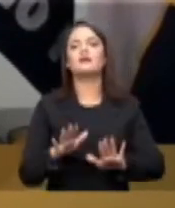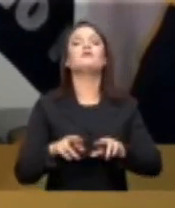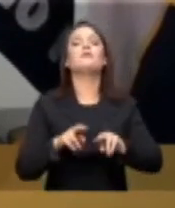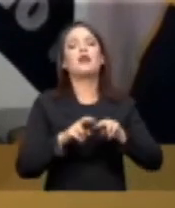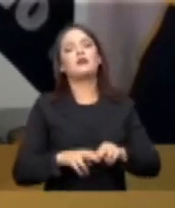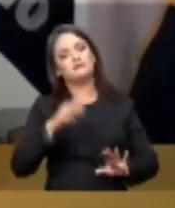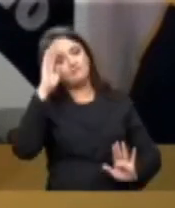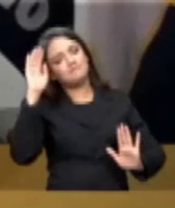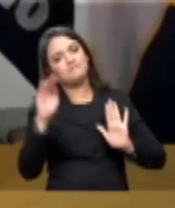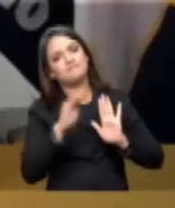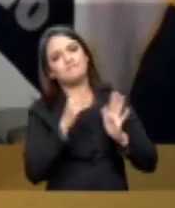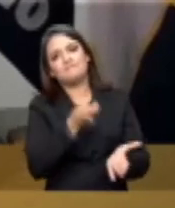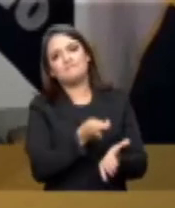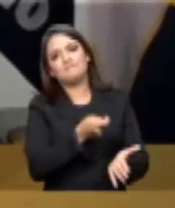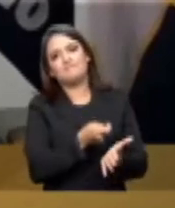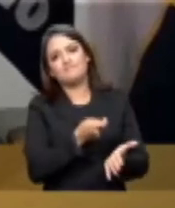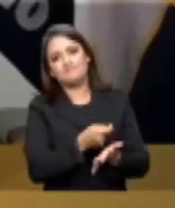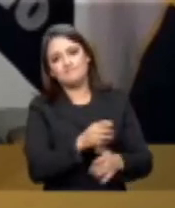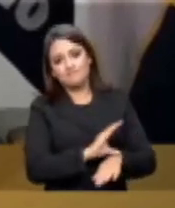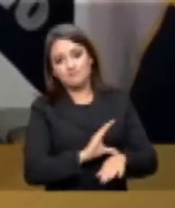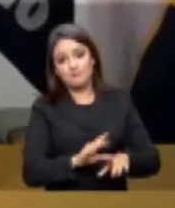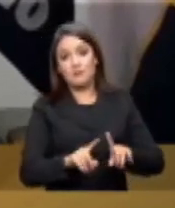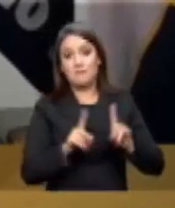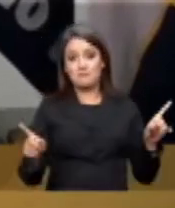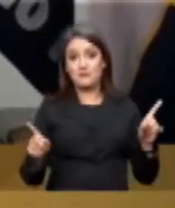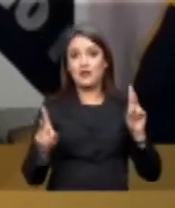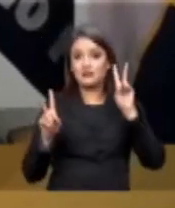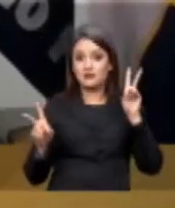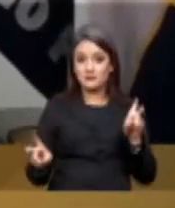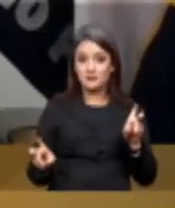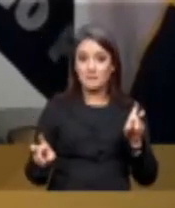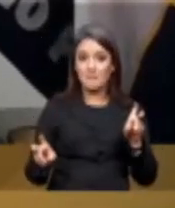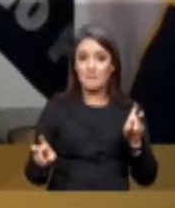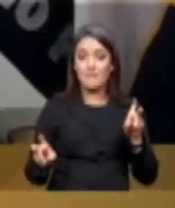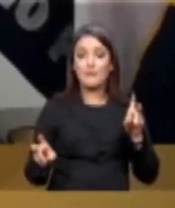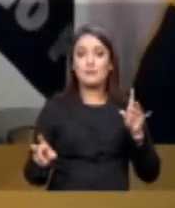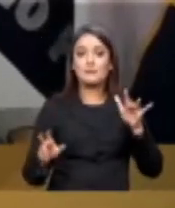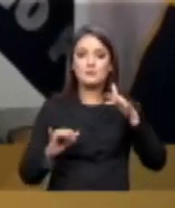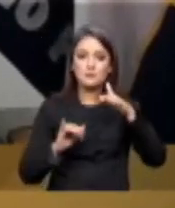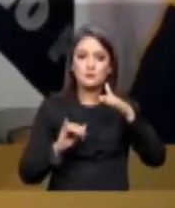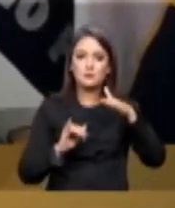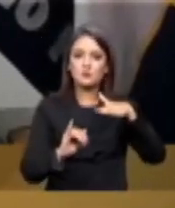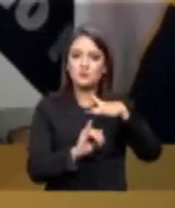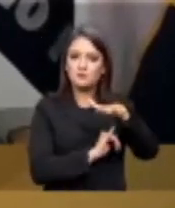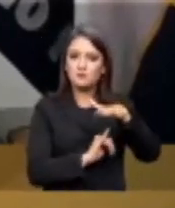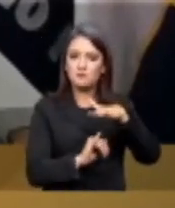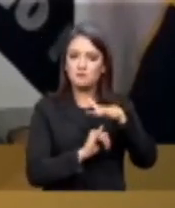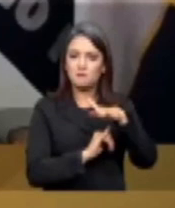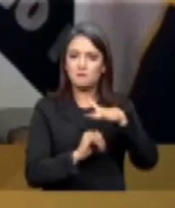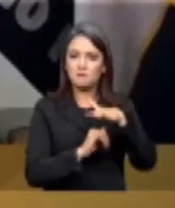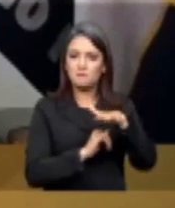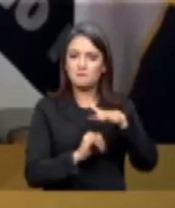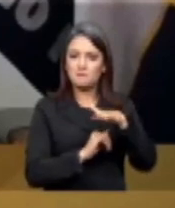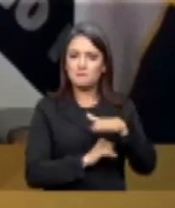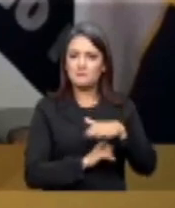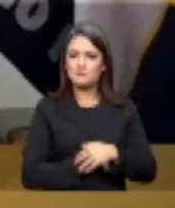vendavais. Mas, ainda entre aspas, a grande instituição, acentuava